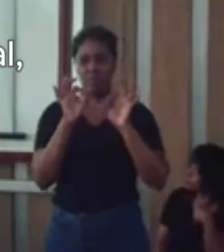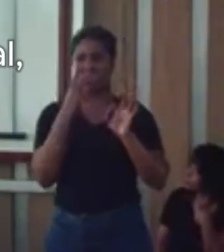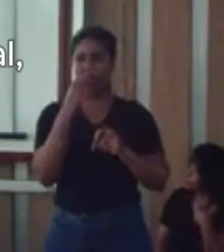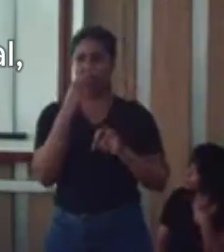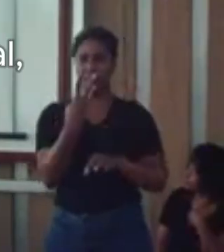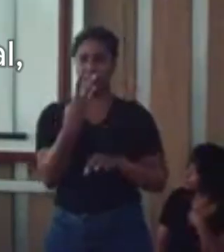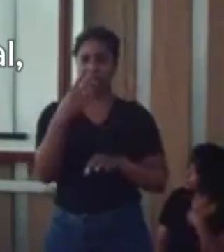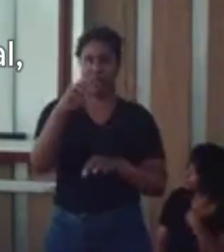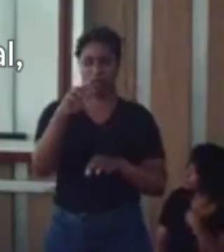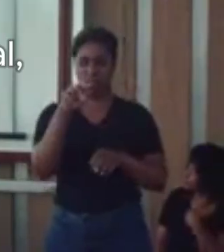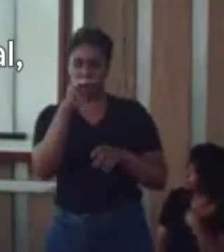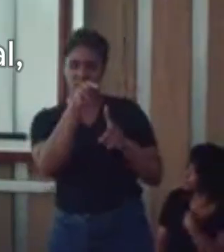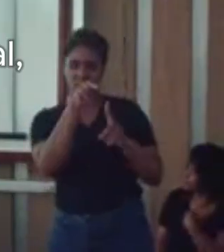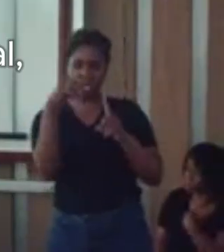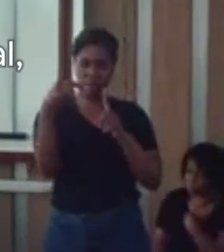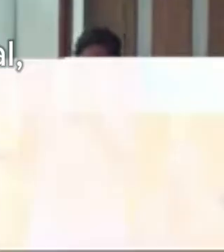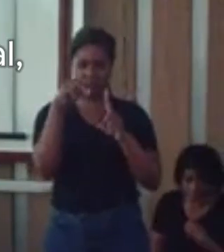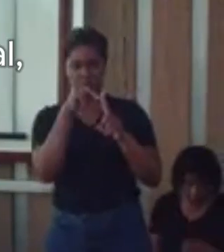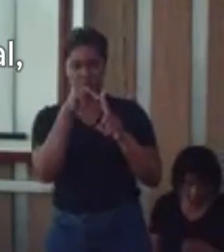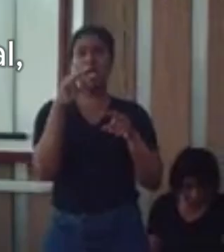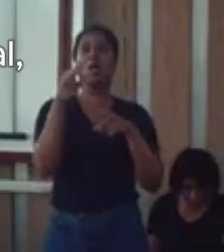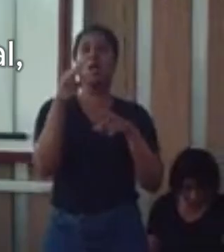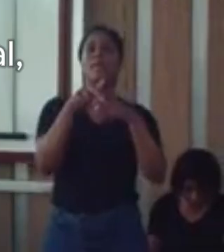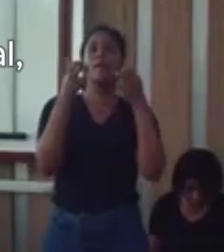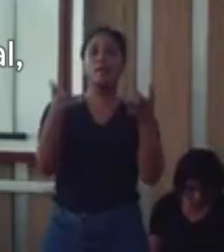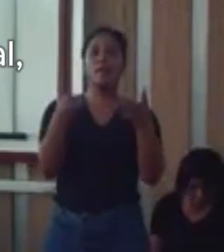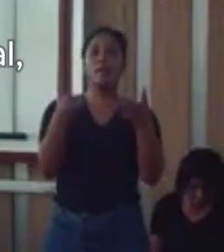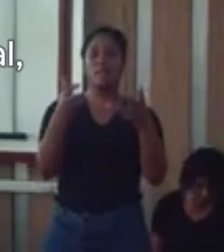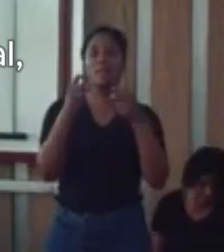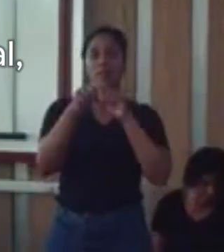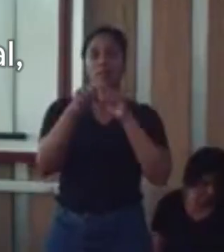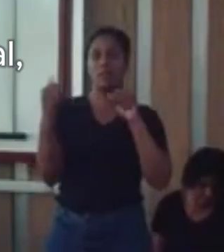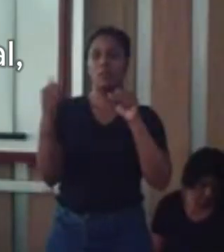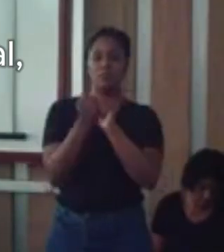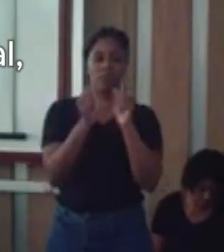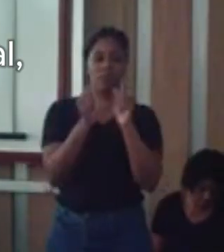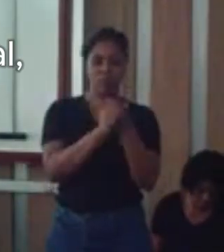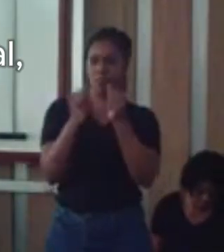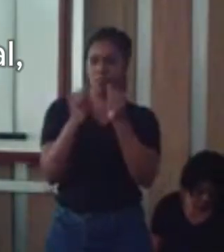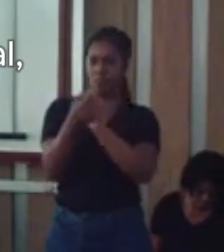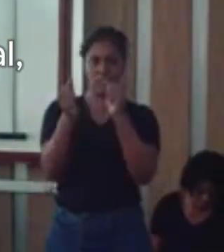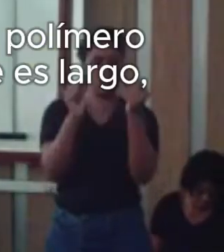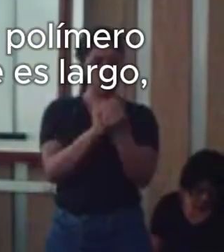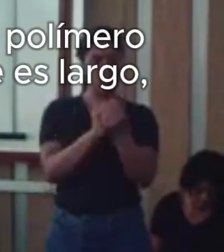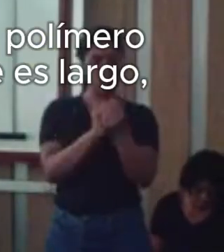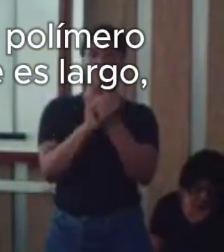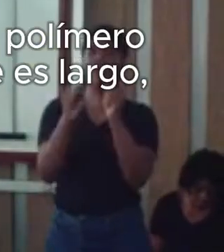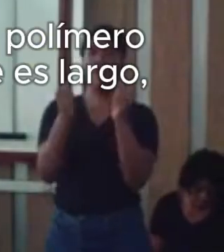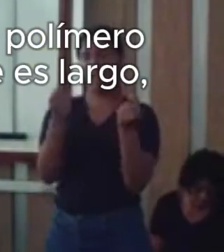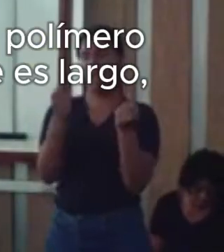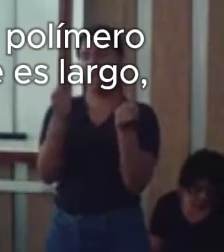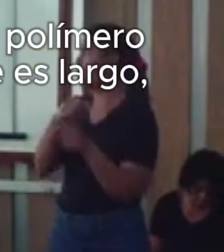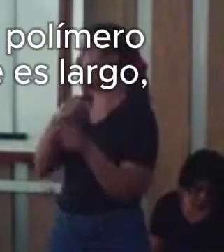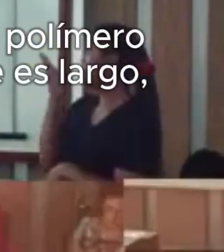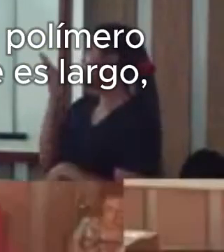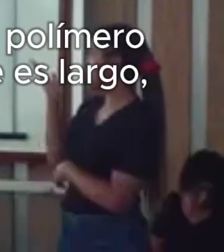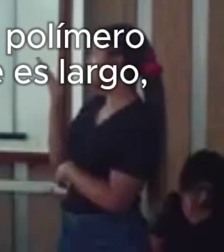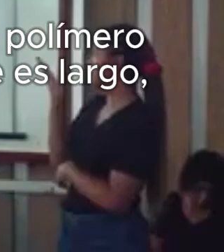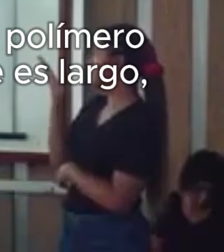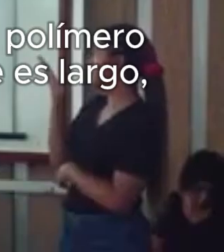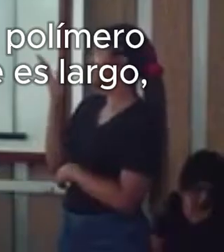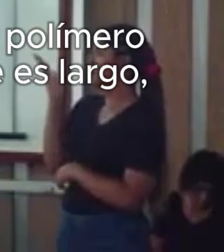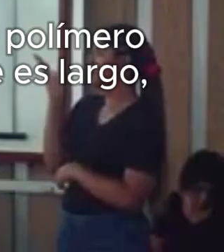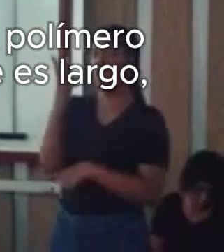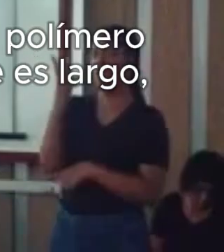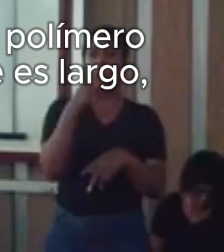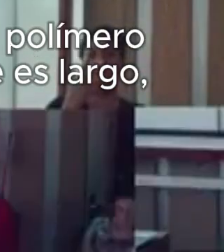tridimensional, a gente vê que elas se juntam e formam essa malha, ou esse polímero em forma de rede. Então, na verdade,